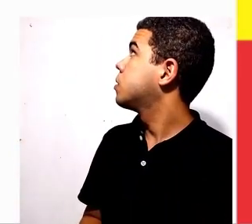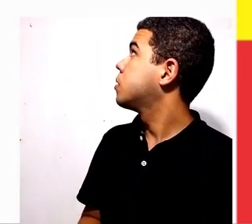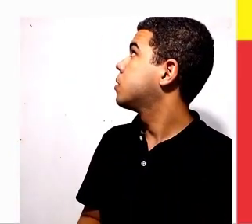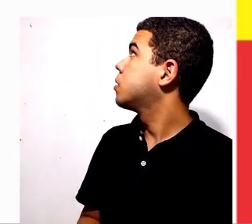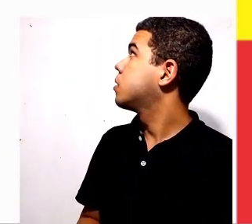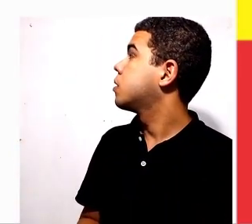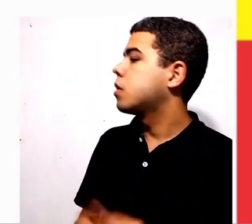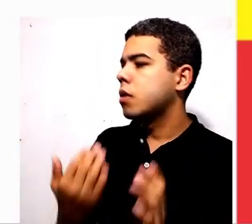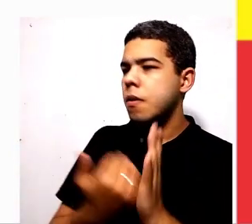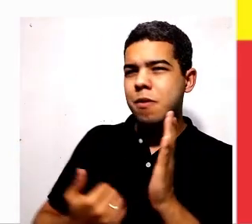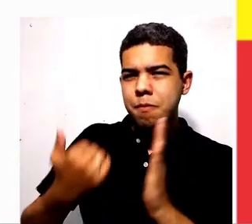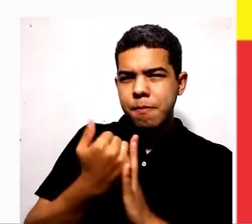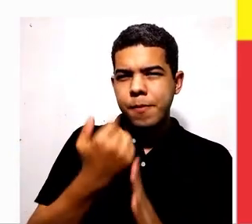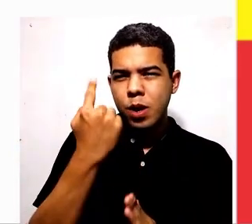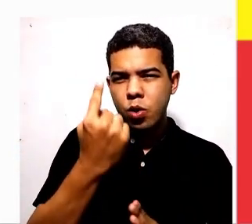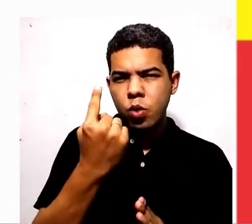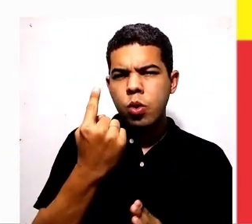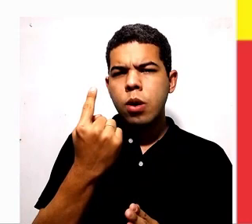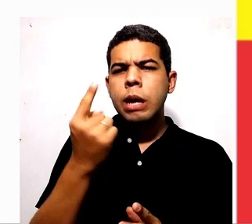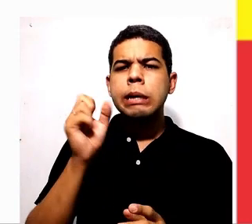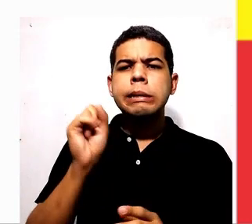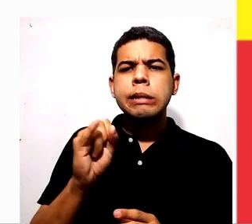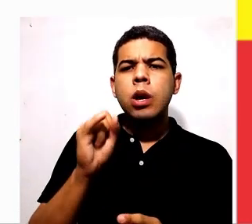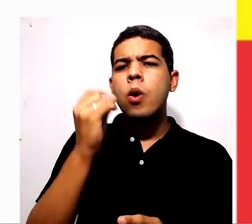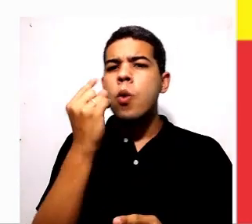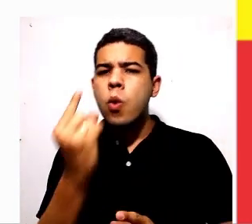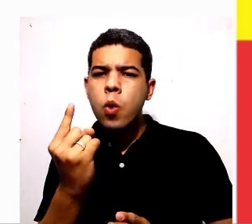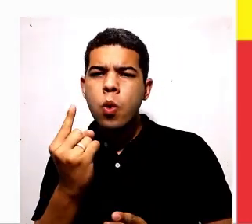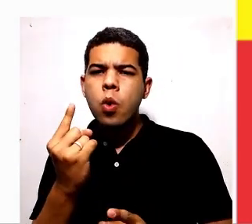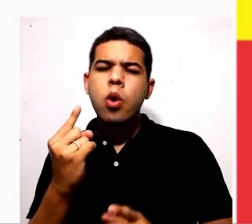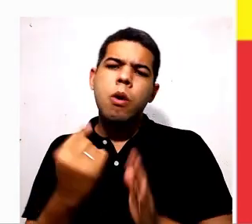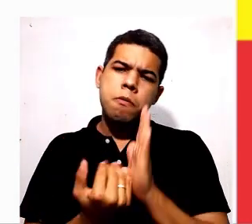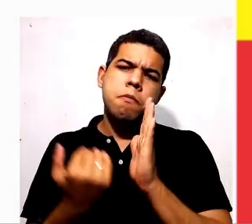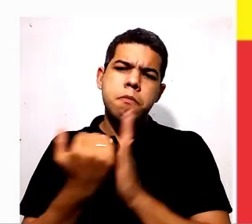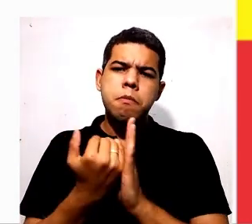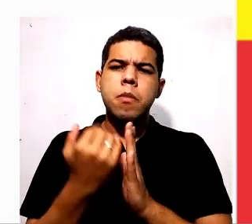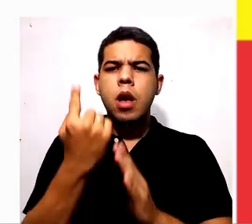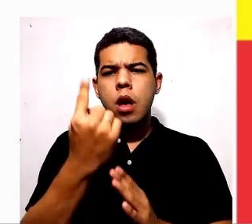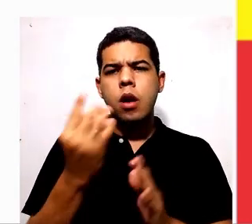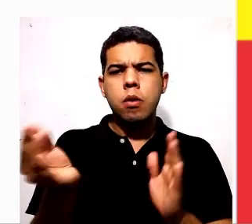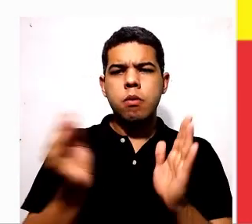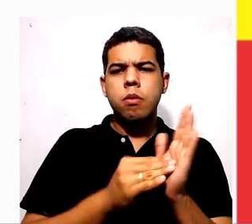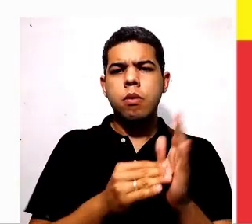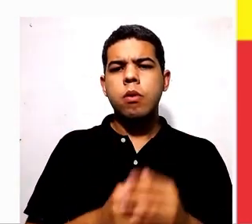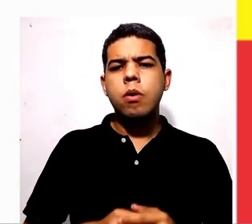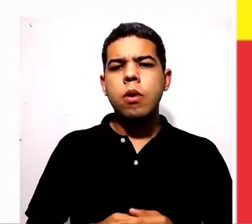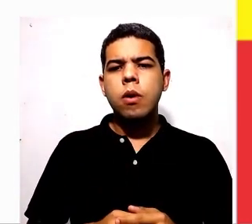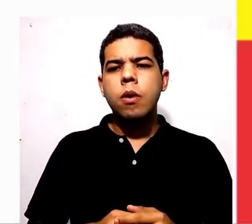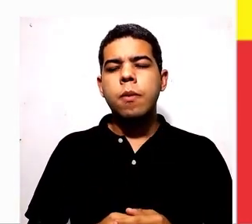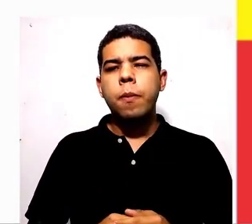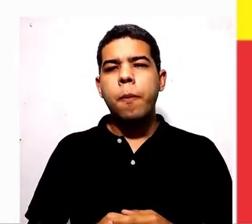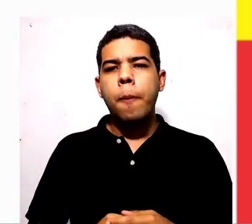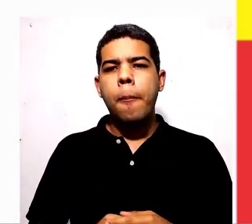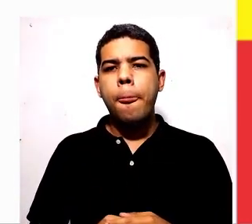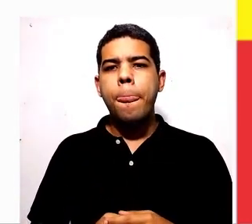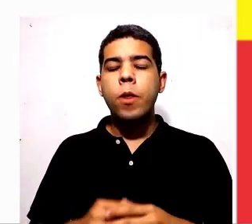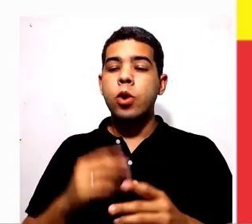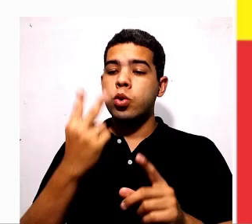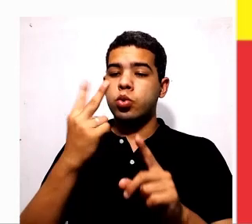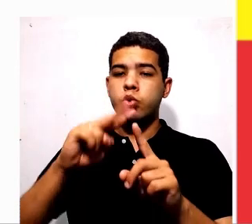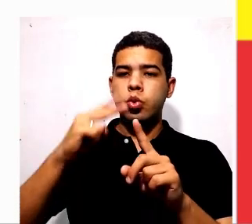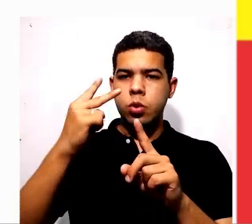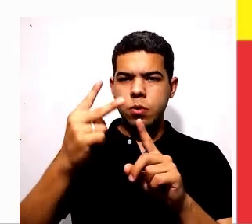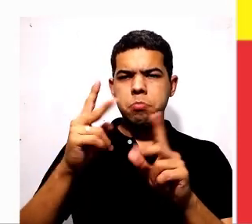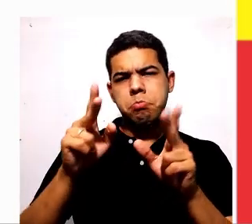vai até n. Se n for 1, eu vou adicionar mais 1. Então, fica 1 mais 1, 2. Aí você coloca embaixo. 2 ao